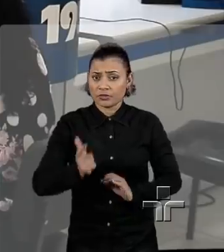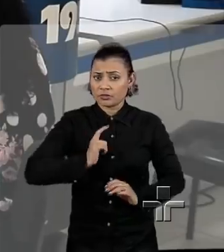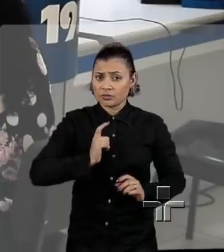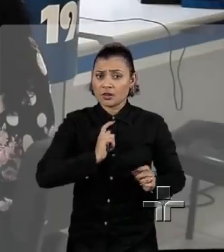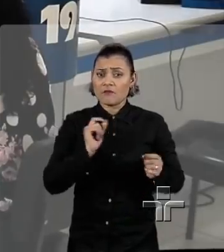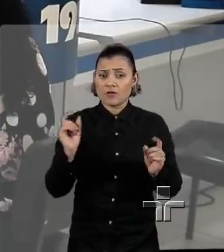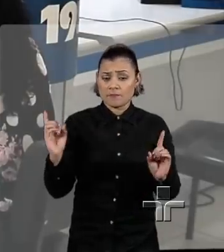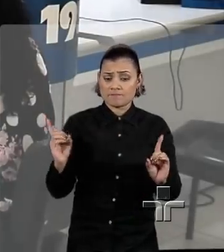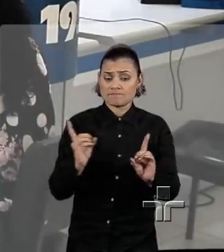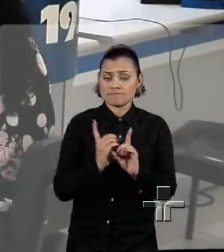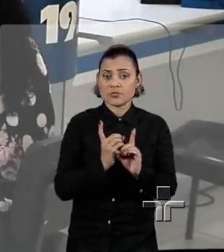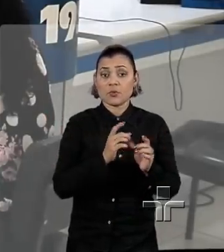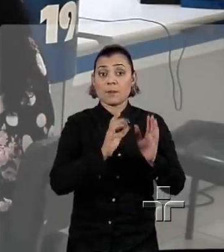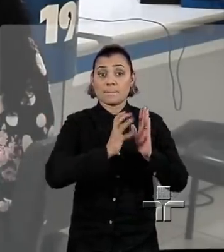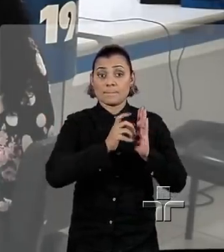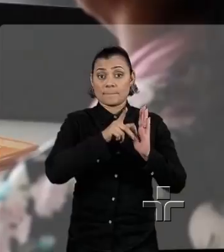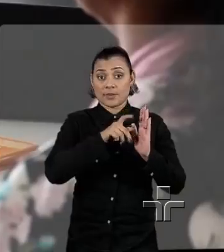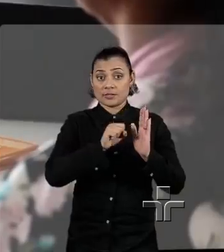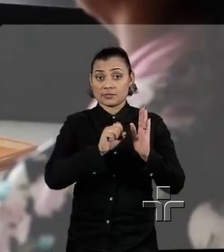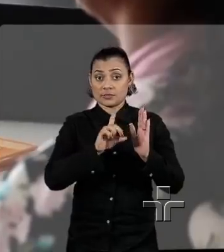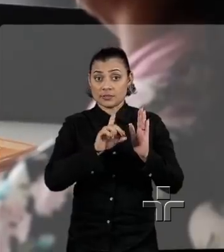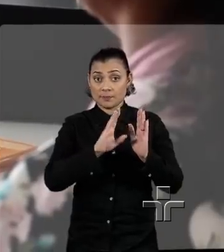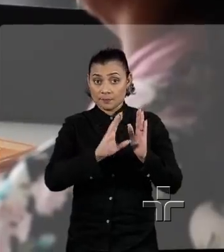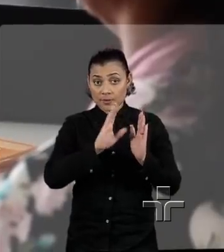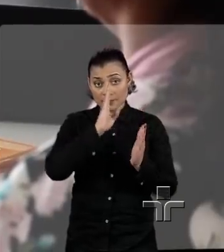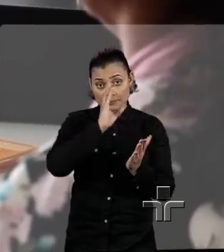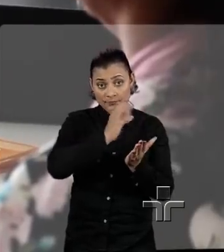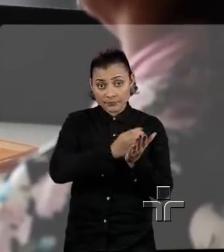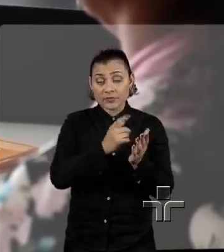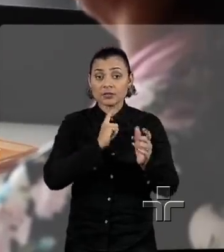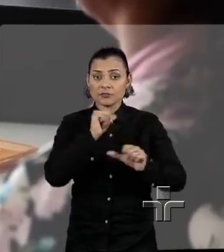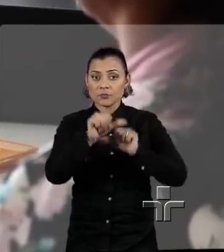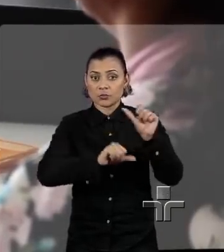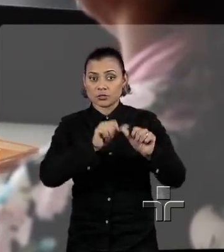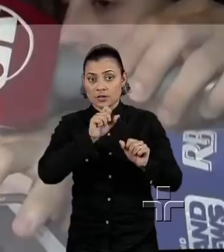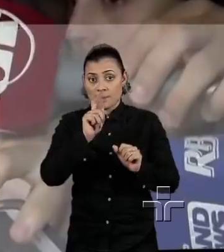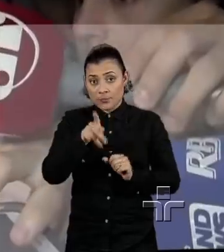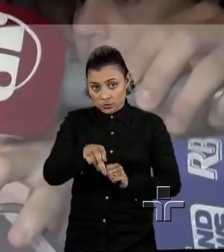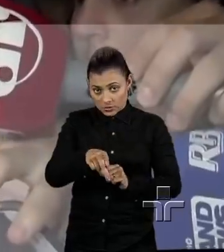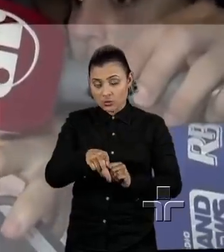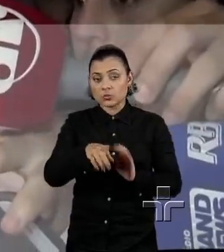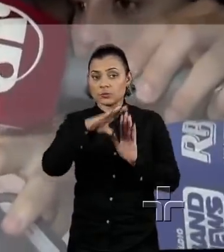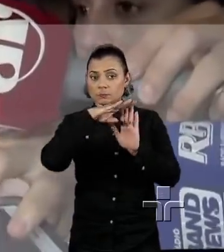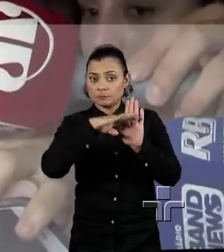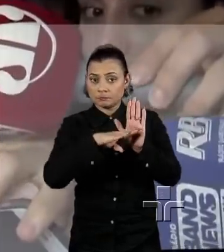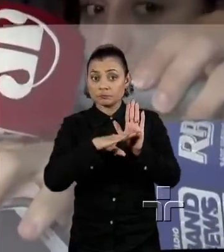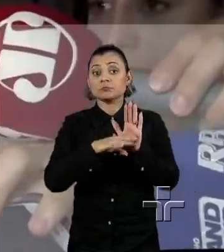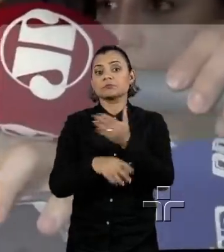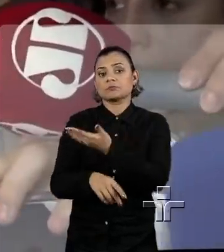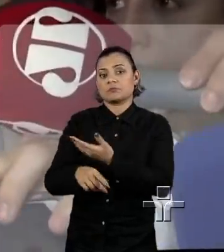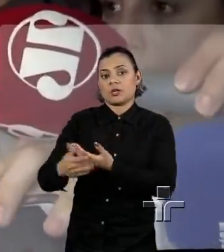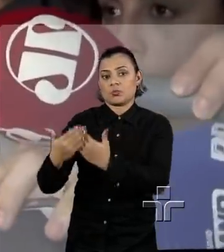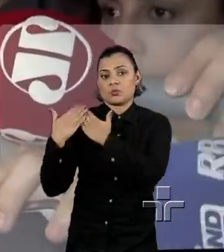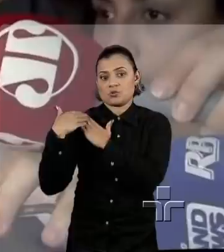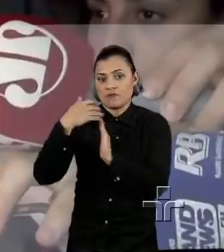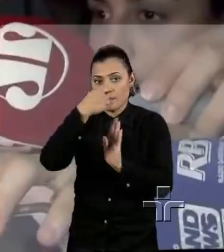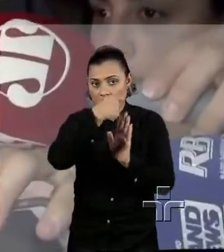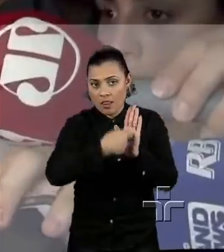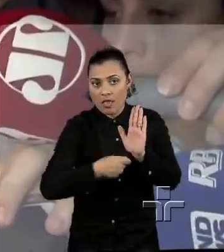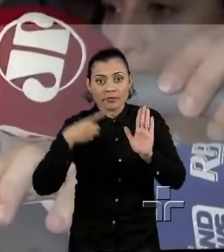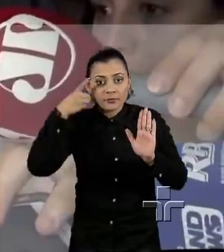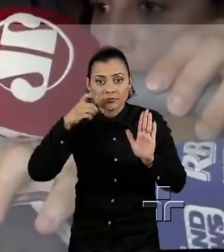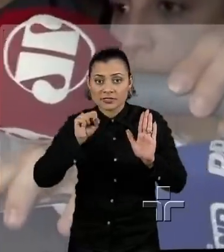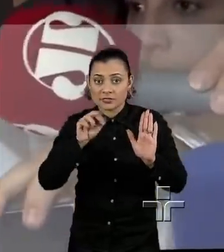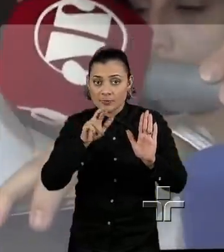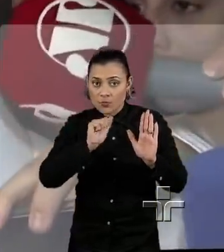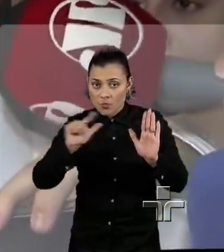governadores, o PSDB fechou questão a favor das mudanças nas aposentadorias. O relator da comissão especial, deputado Samuel